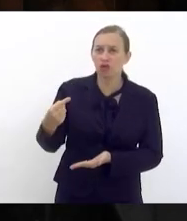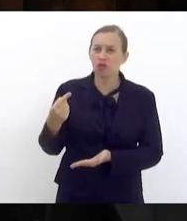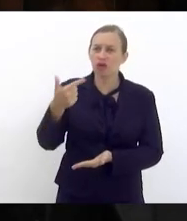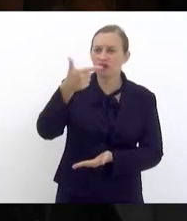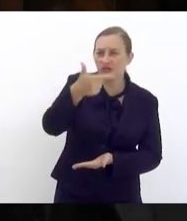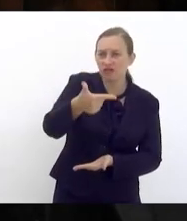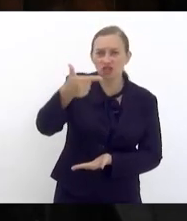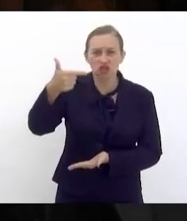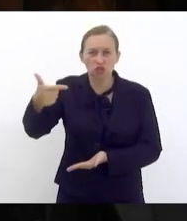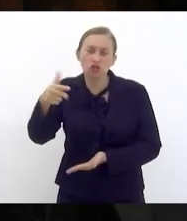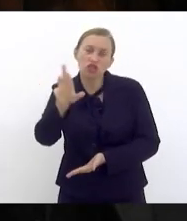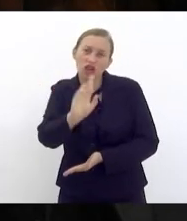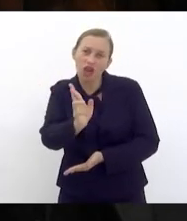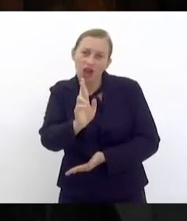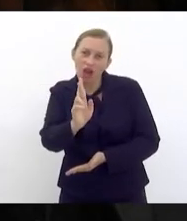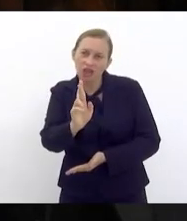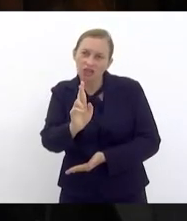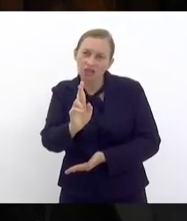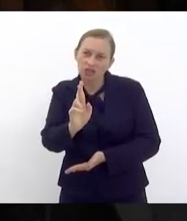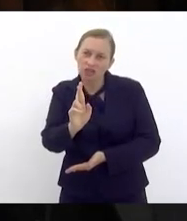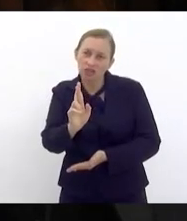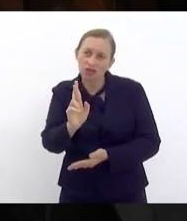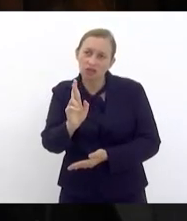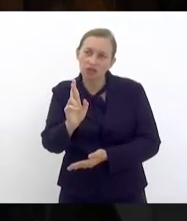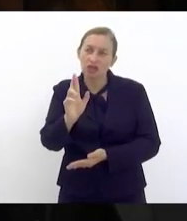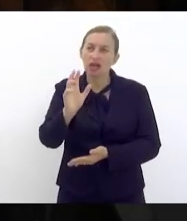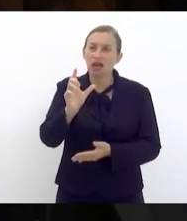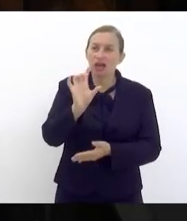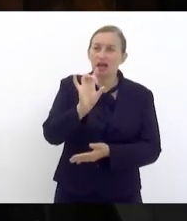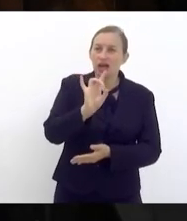R$ 1,22 por litro.